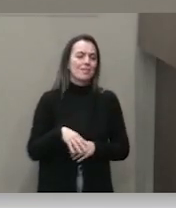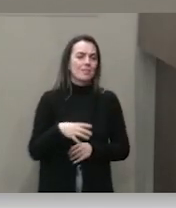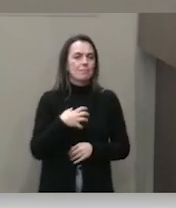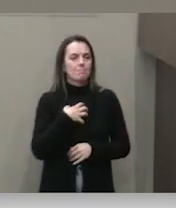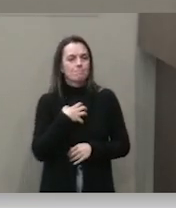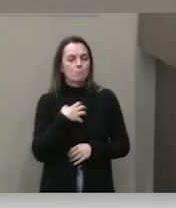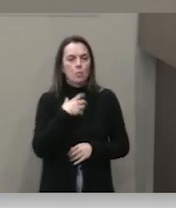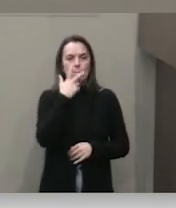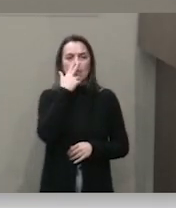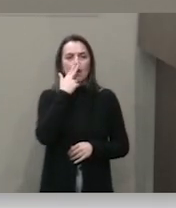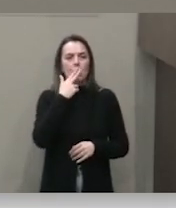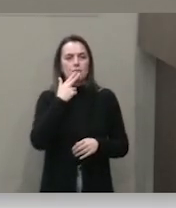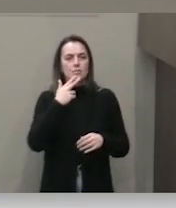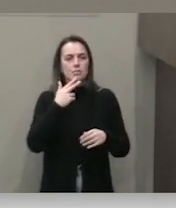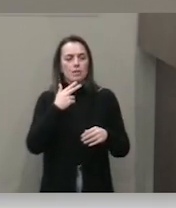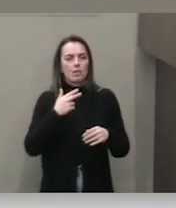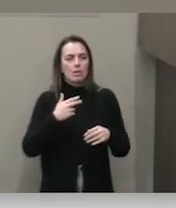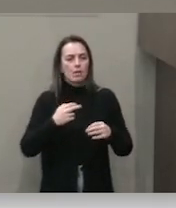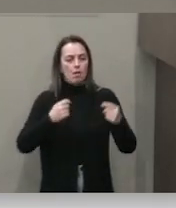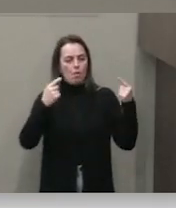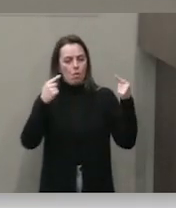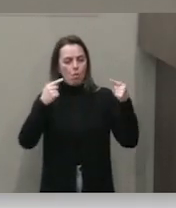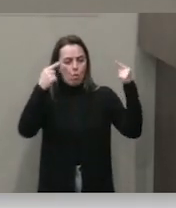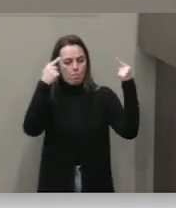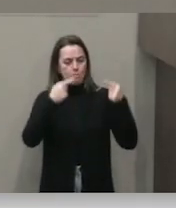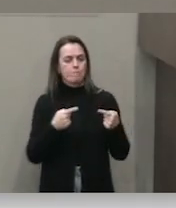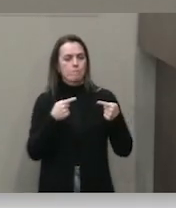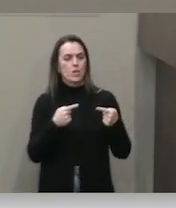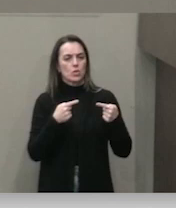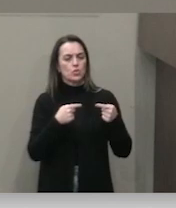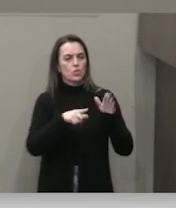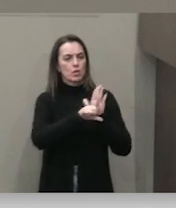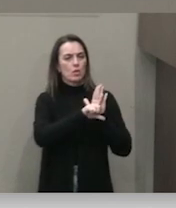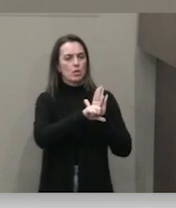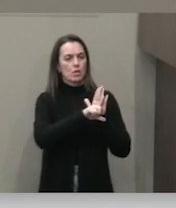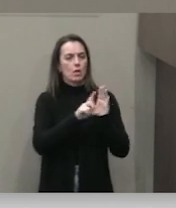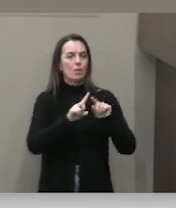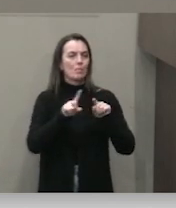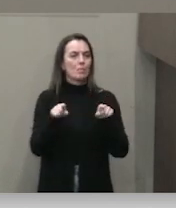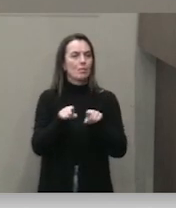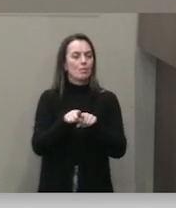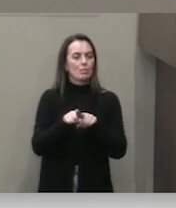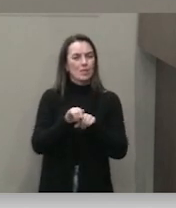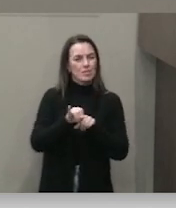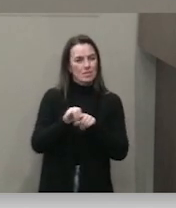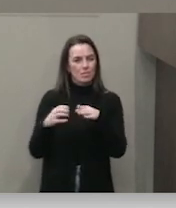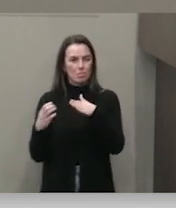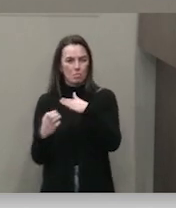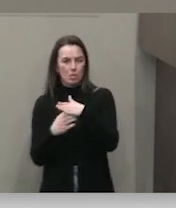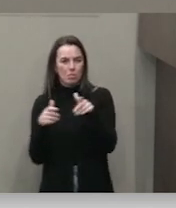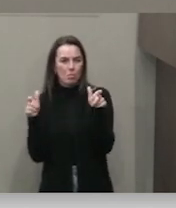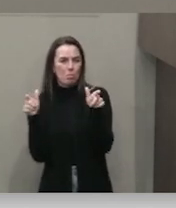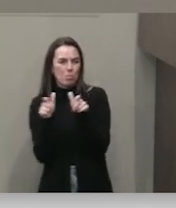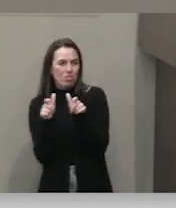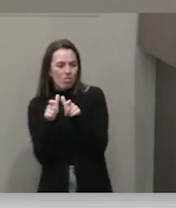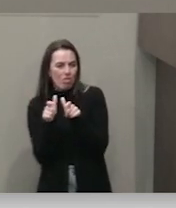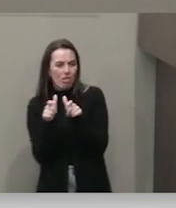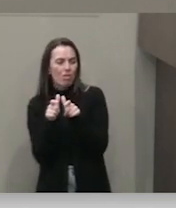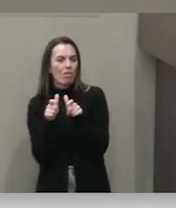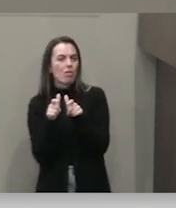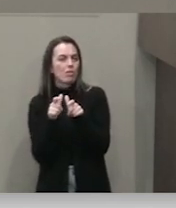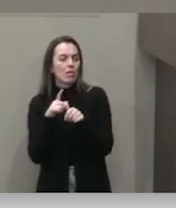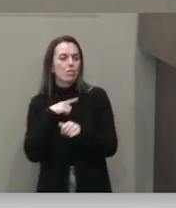forma, uma competitividade legal, mas também, quando tu pega um pequeno empresário, que às vezes um microempresário que tenha